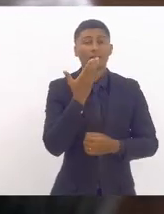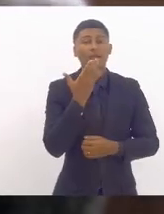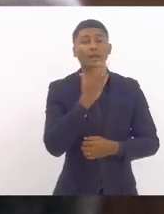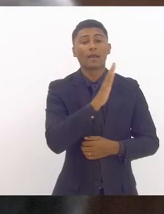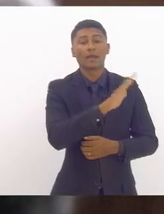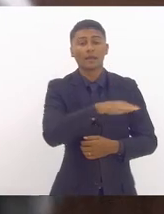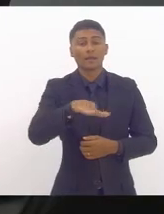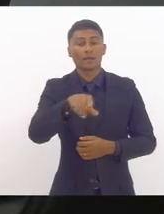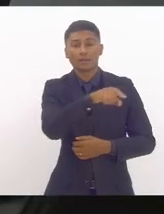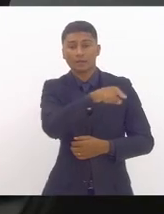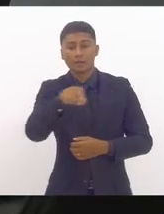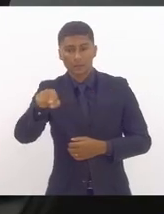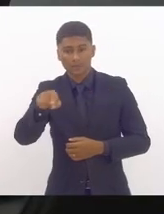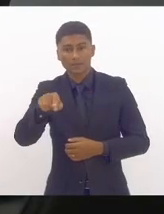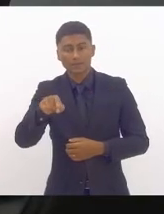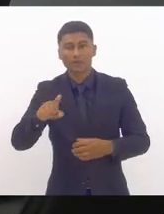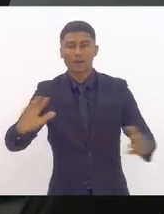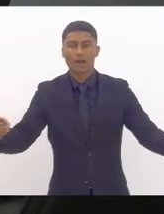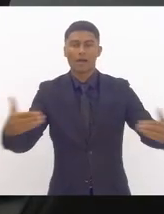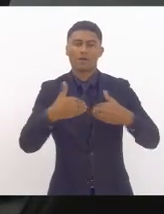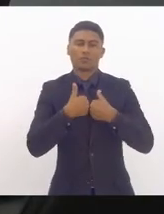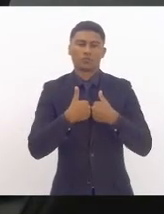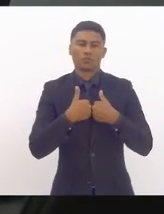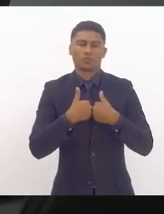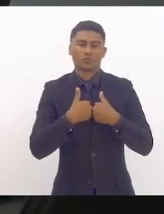autistas. Então, o transtorno